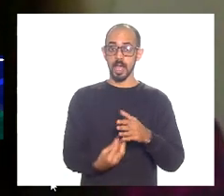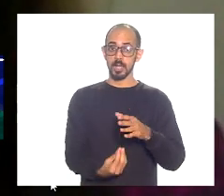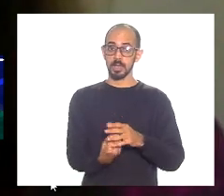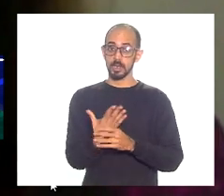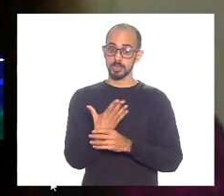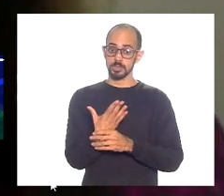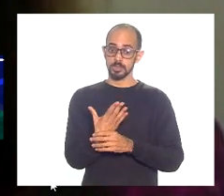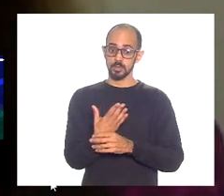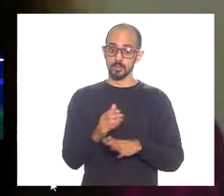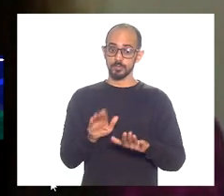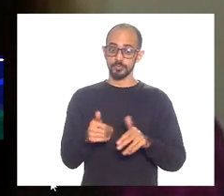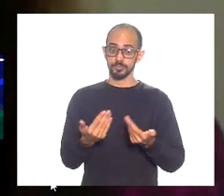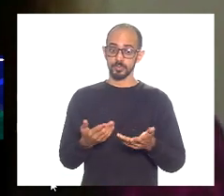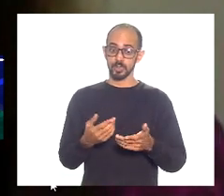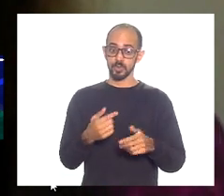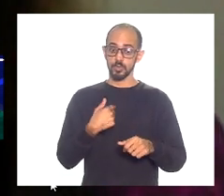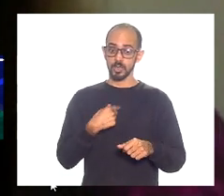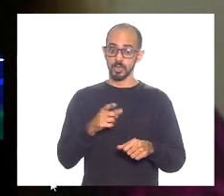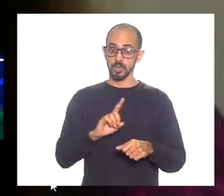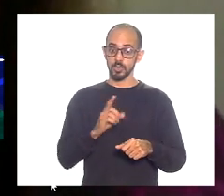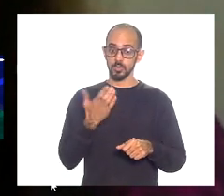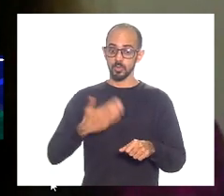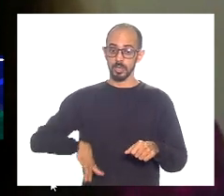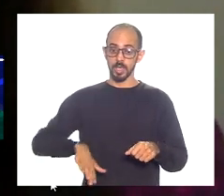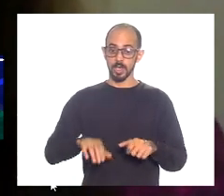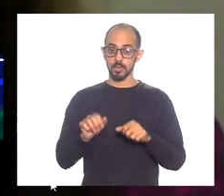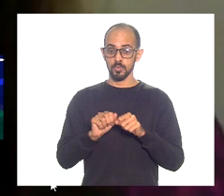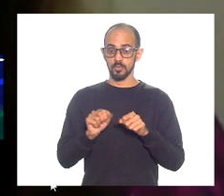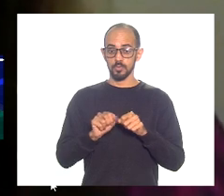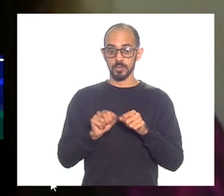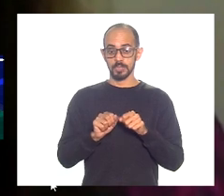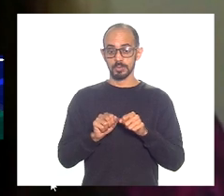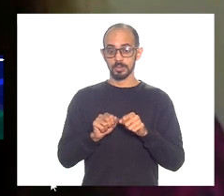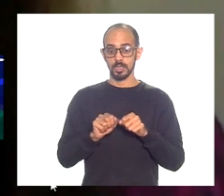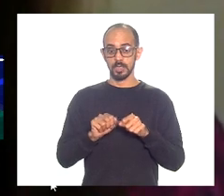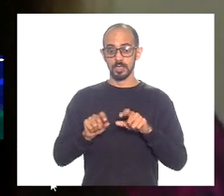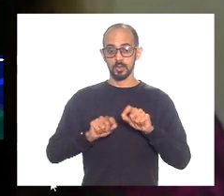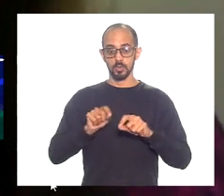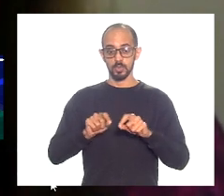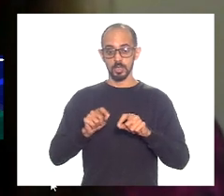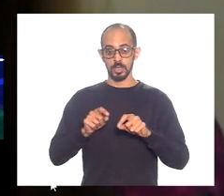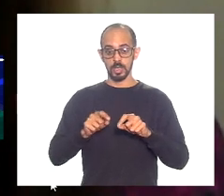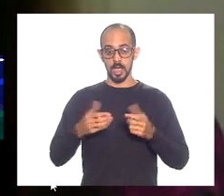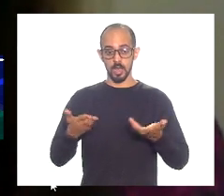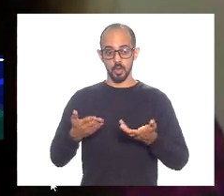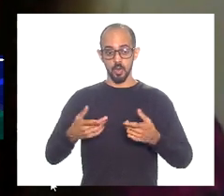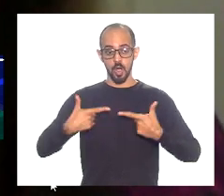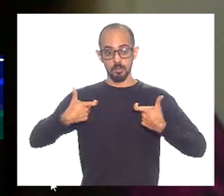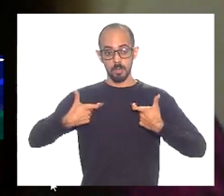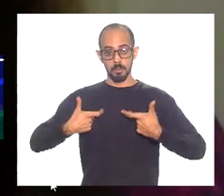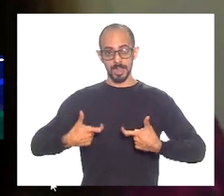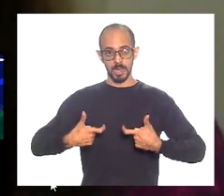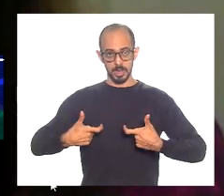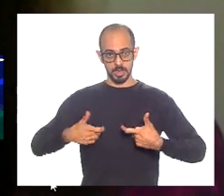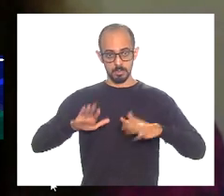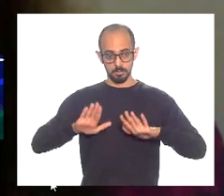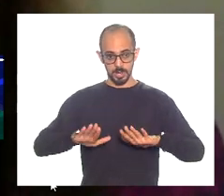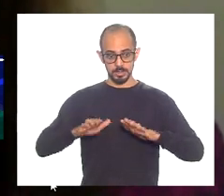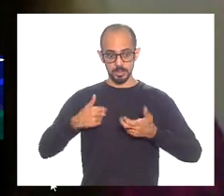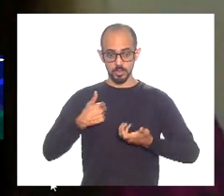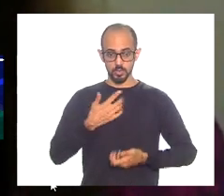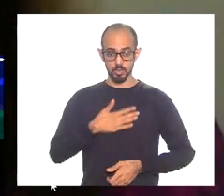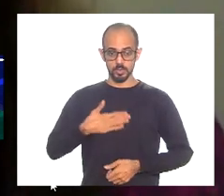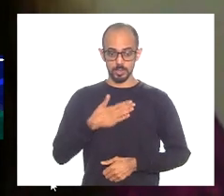é dispõe, eu não quero fazer disso aqui, é um campo de batalha. Mas eu gostaria que houvesse